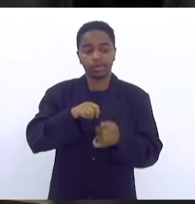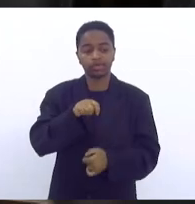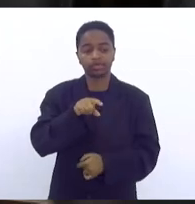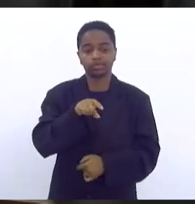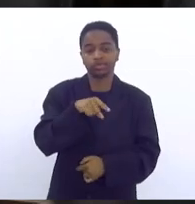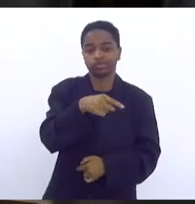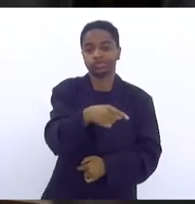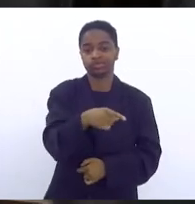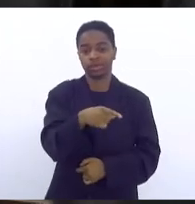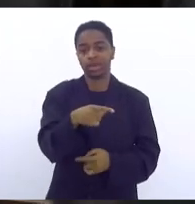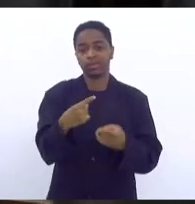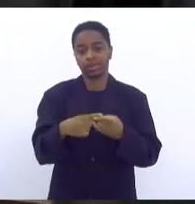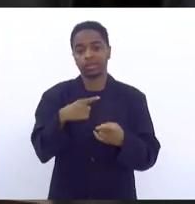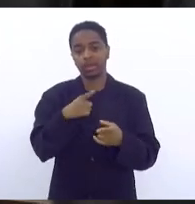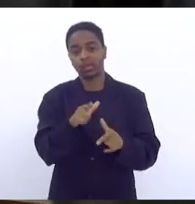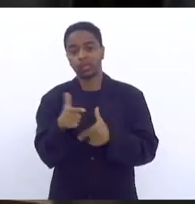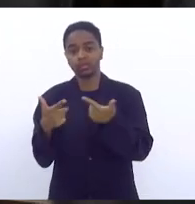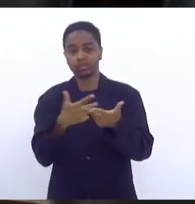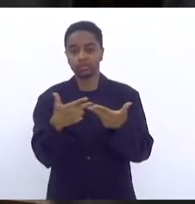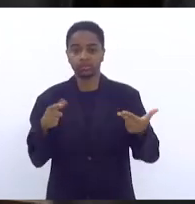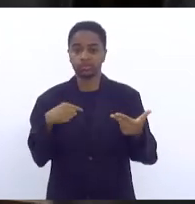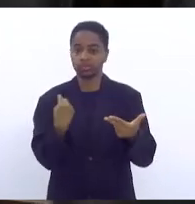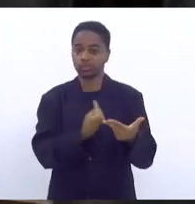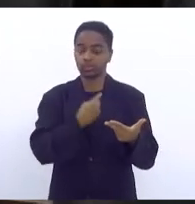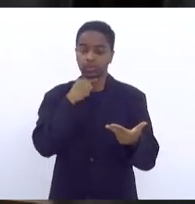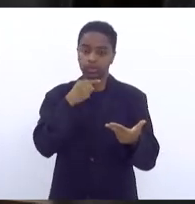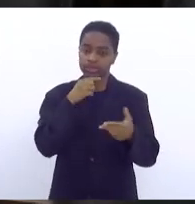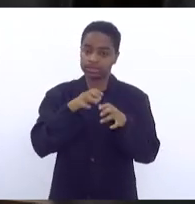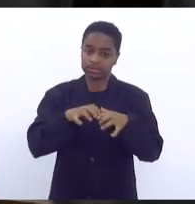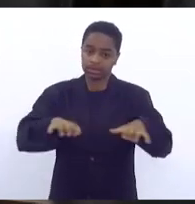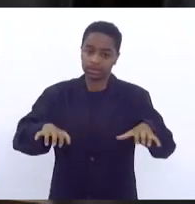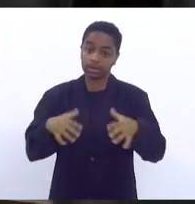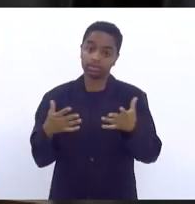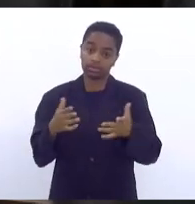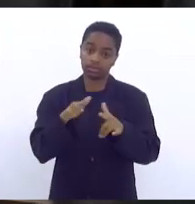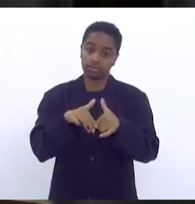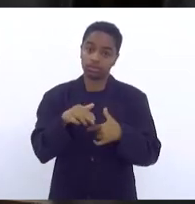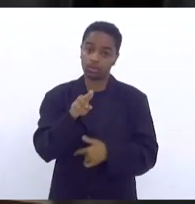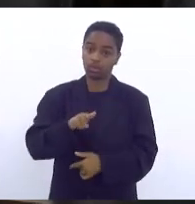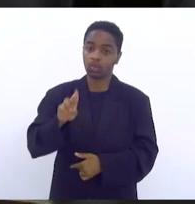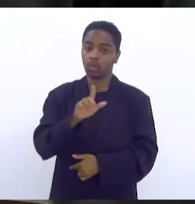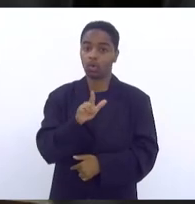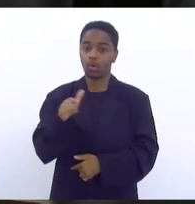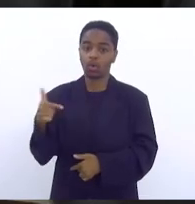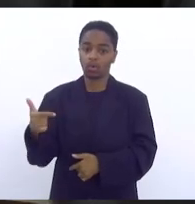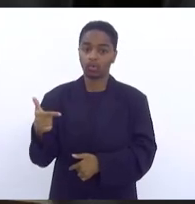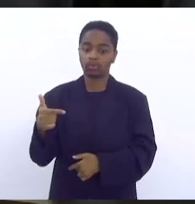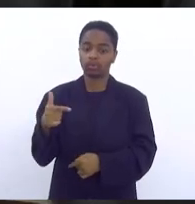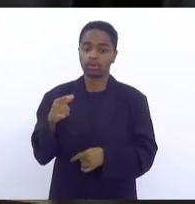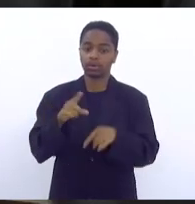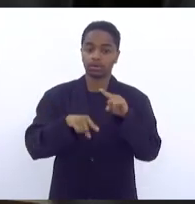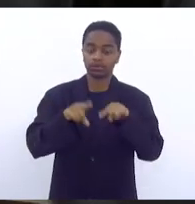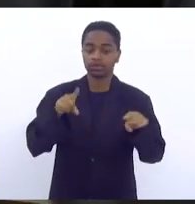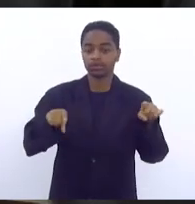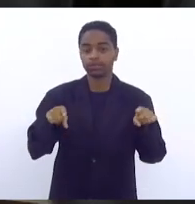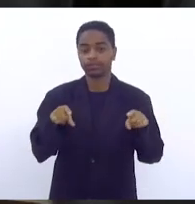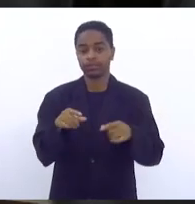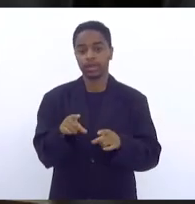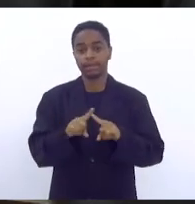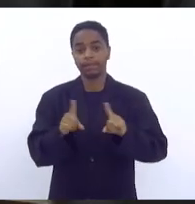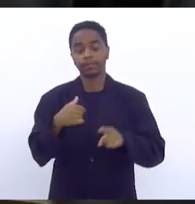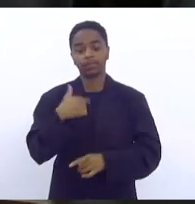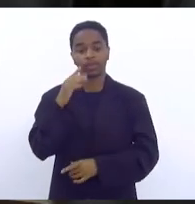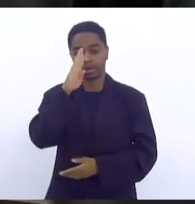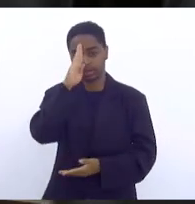outros efeitos ali que eu não consigo segregar por isso que a gente usa outros indicadores mas e e eu acho que é uma